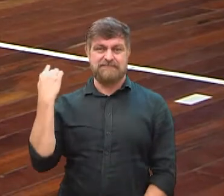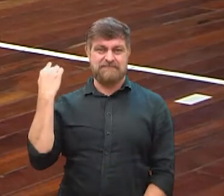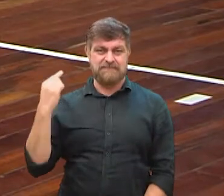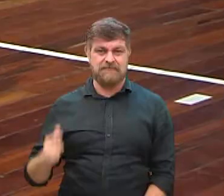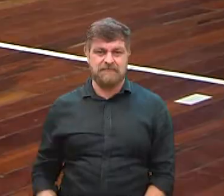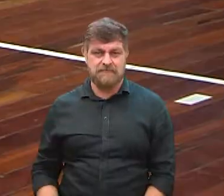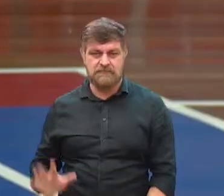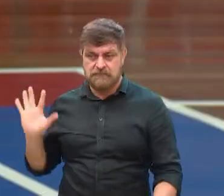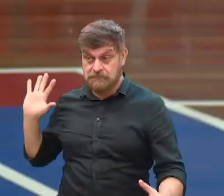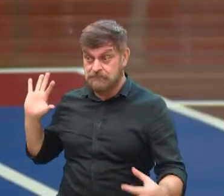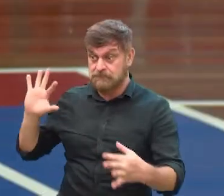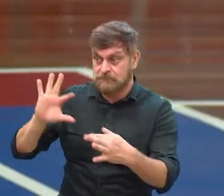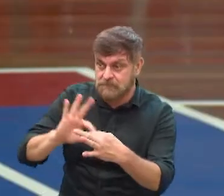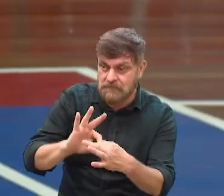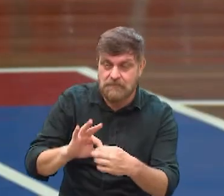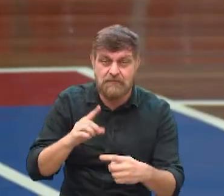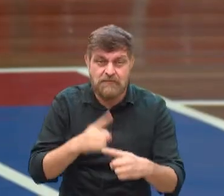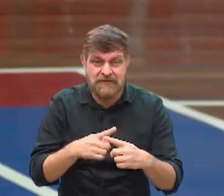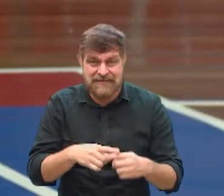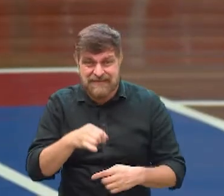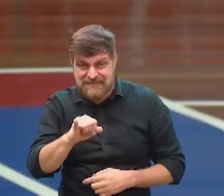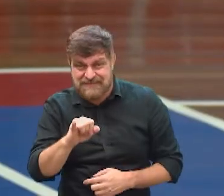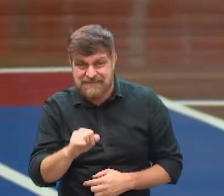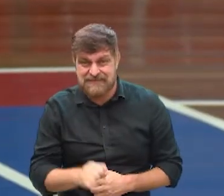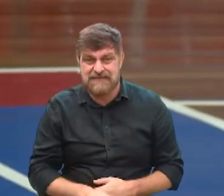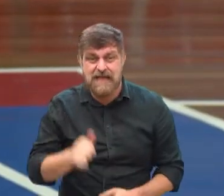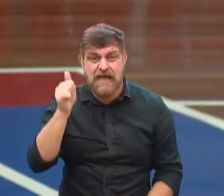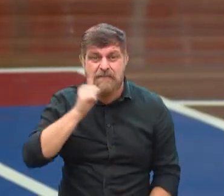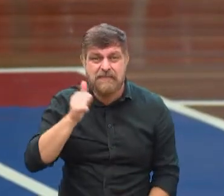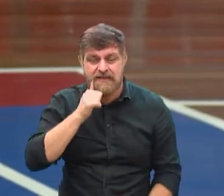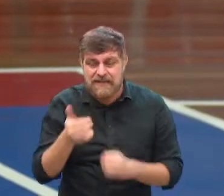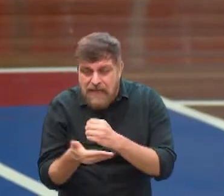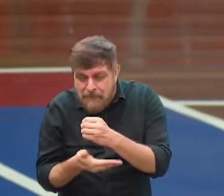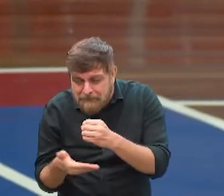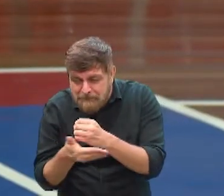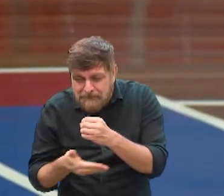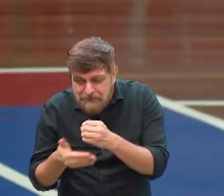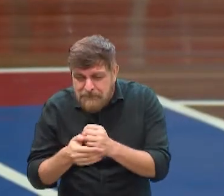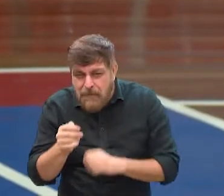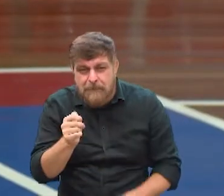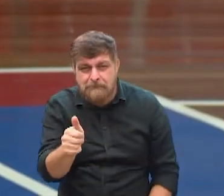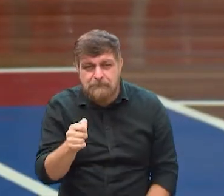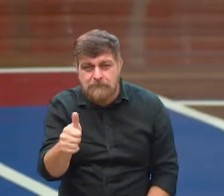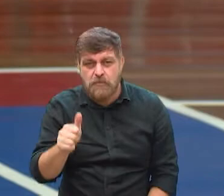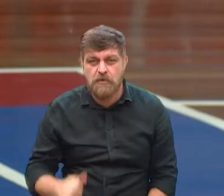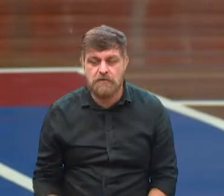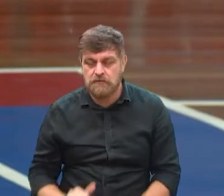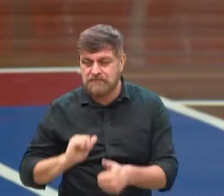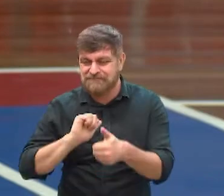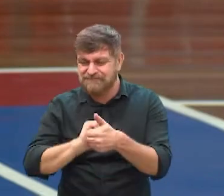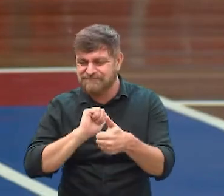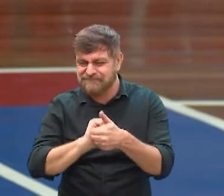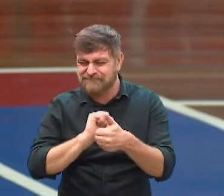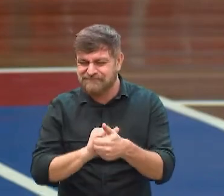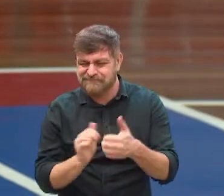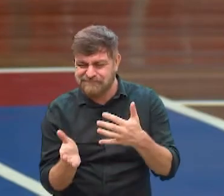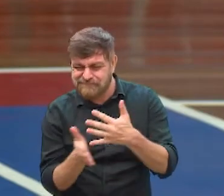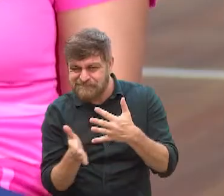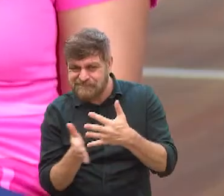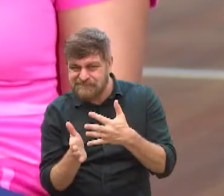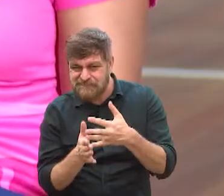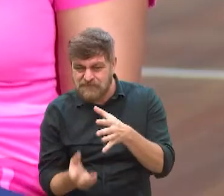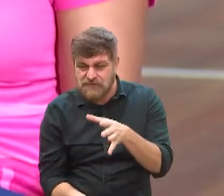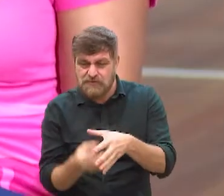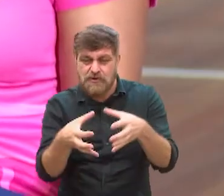tudo está interligado, né? Porque se você tem menos meninas na categoria de base, você tem menos qualidade, você tem menos